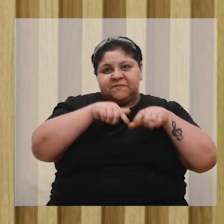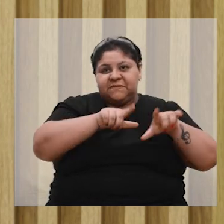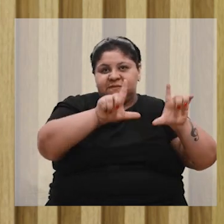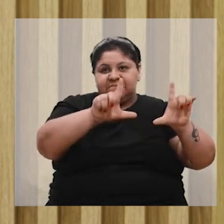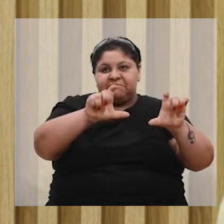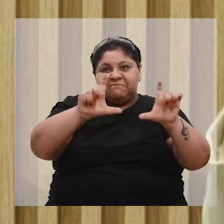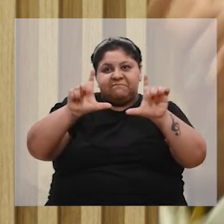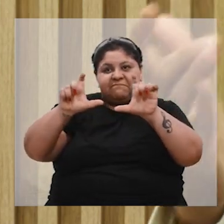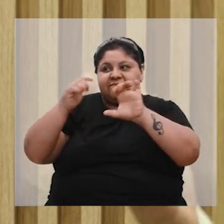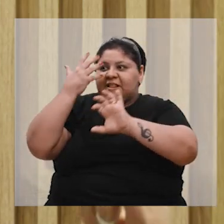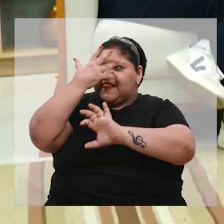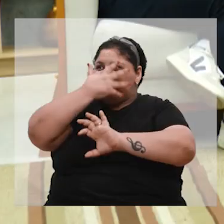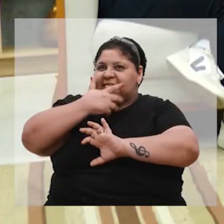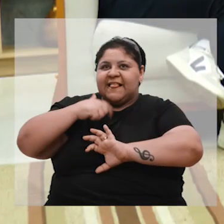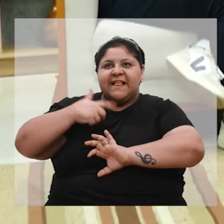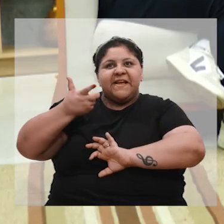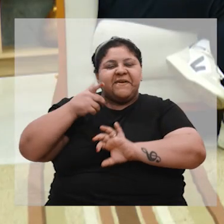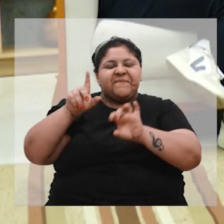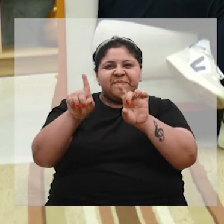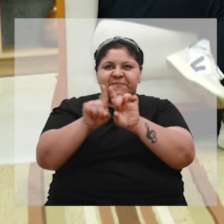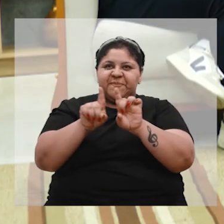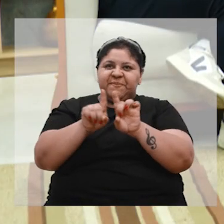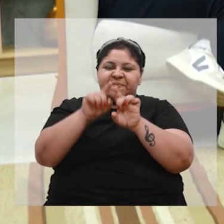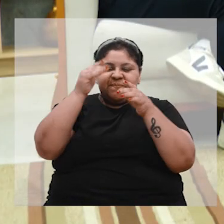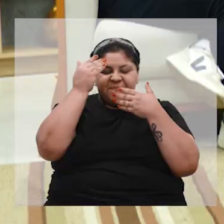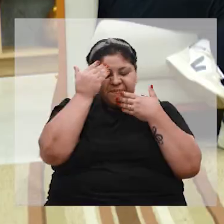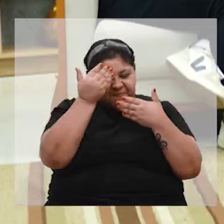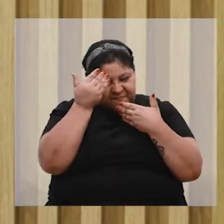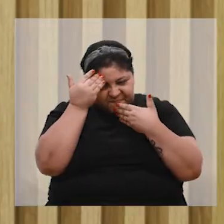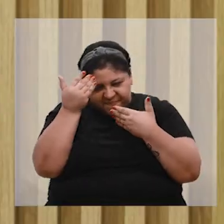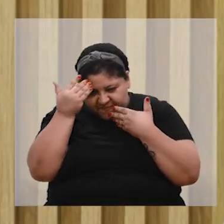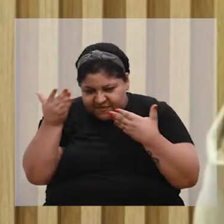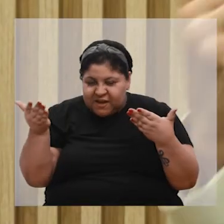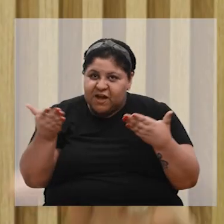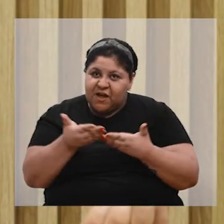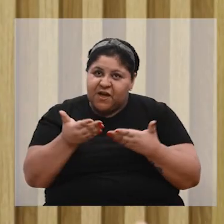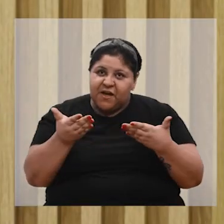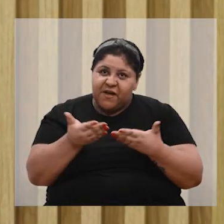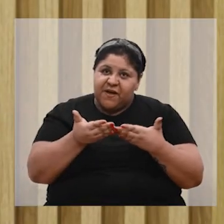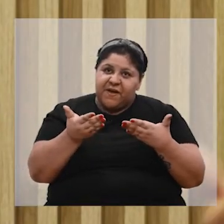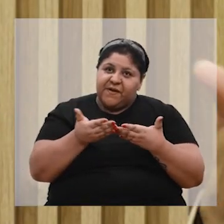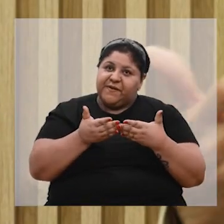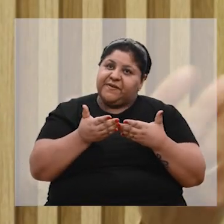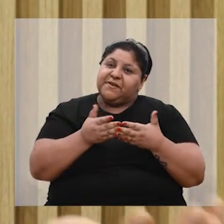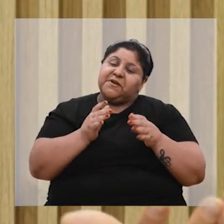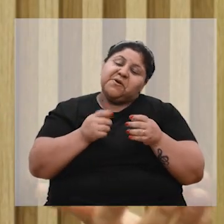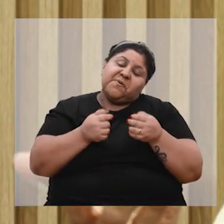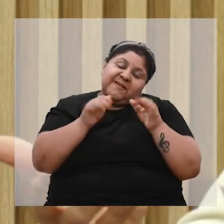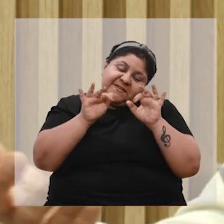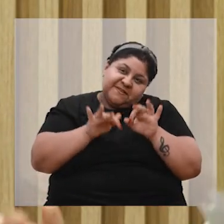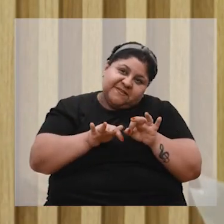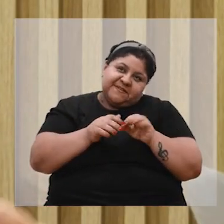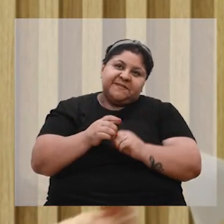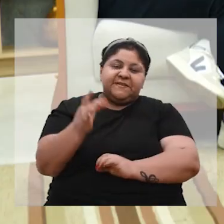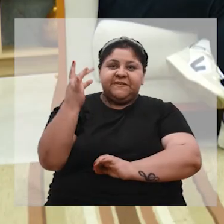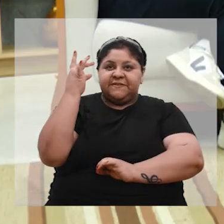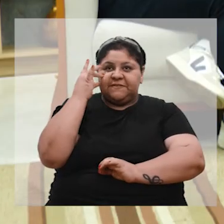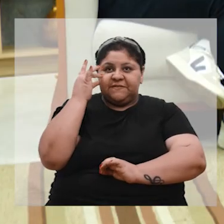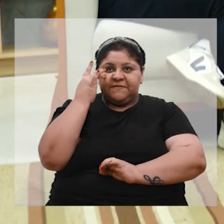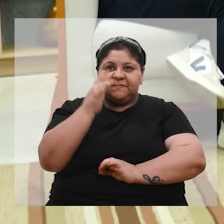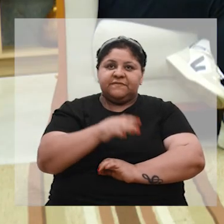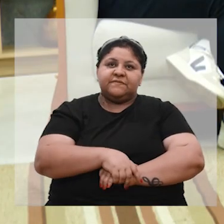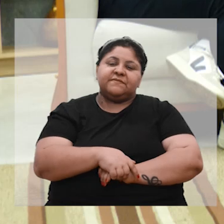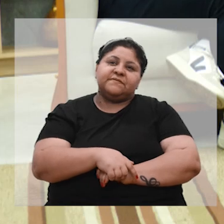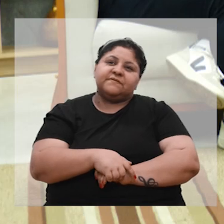sugestão, uma exposição muito bonita, né? E eu quero também agradecer muito hoje, o nosso programa está chegando ao final, né?